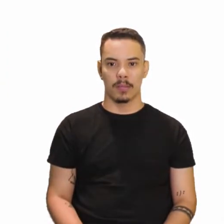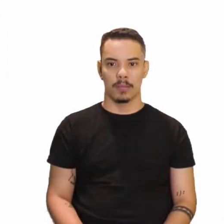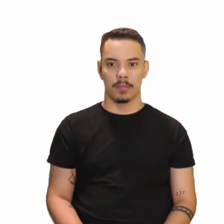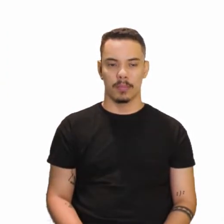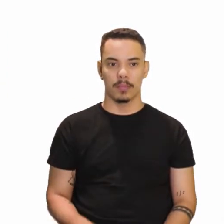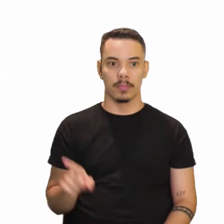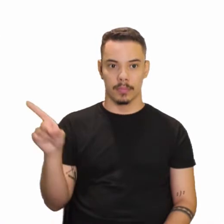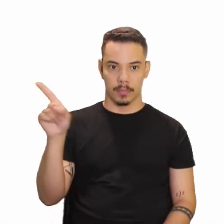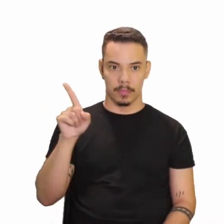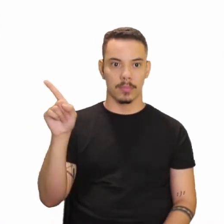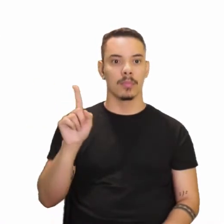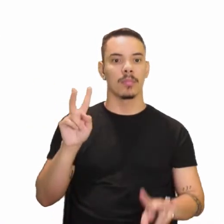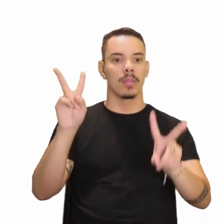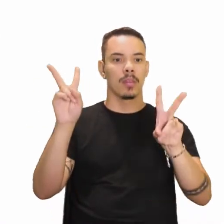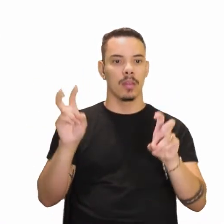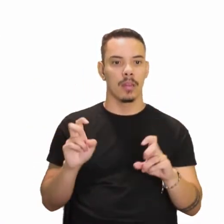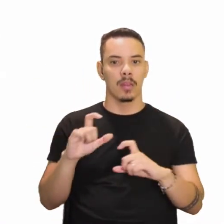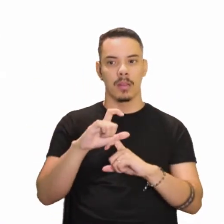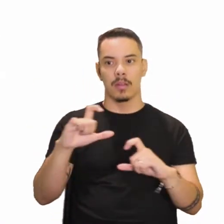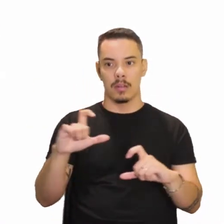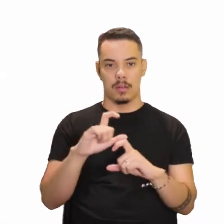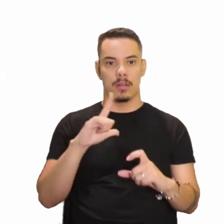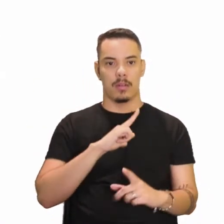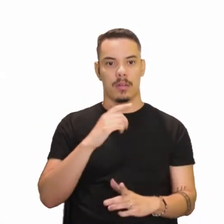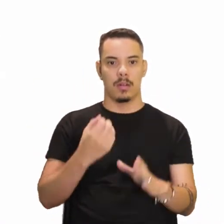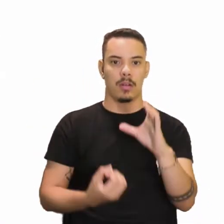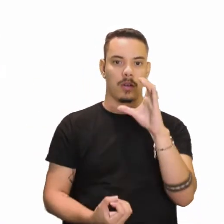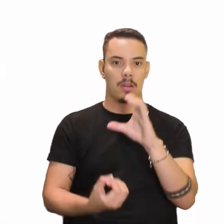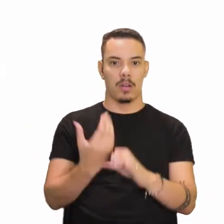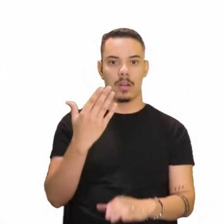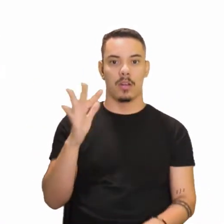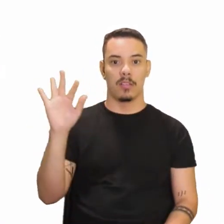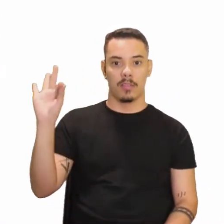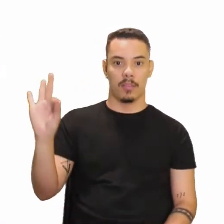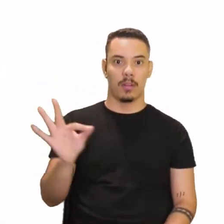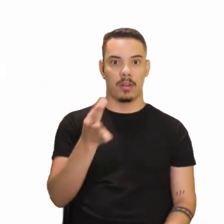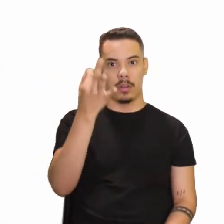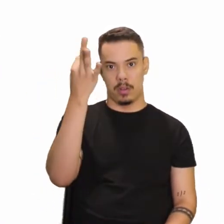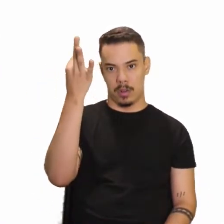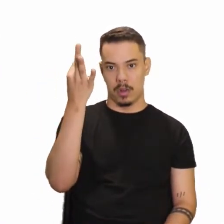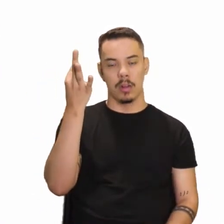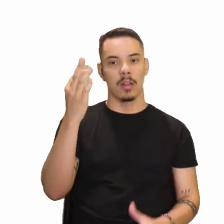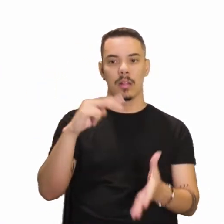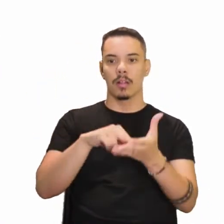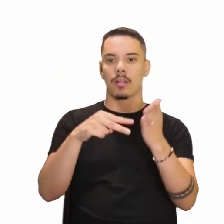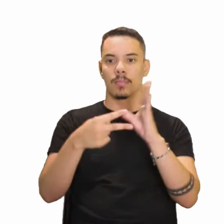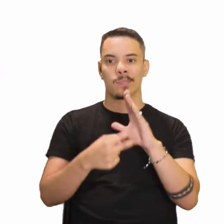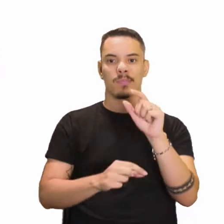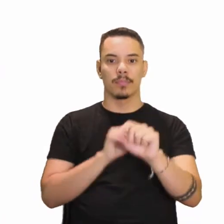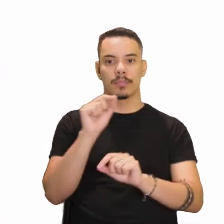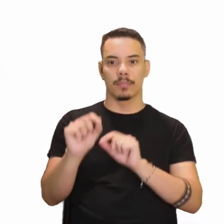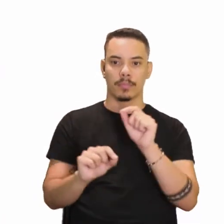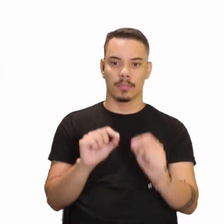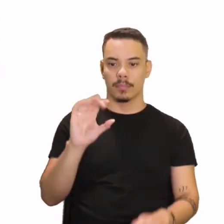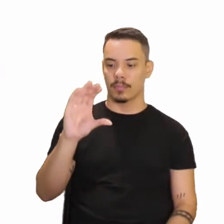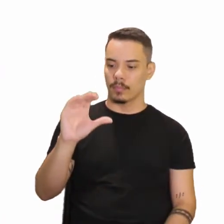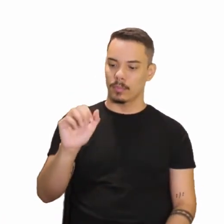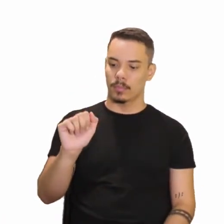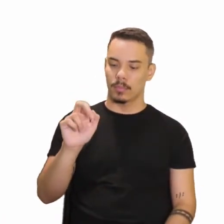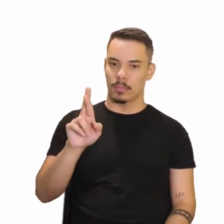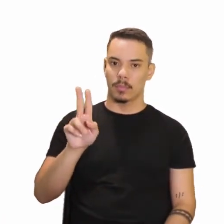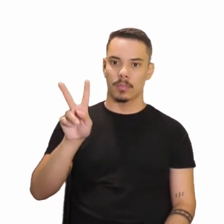o termo charge tem origem no francês charge que significa que carga